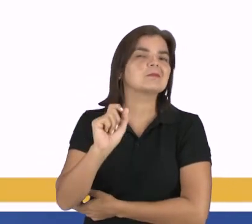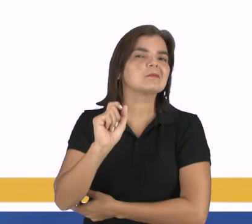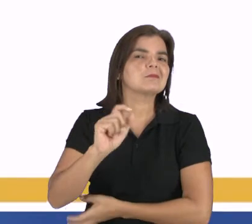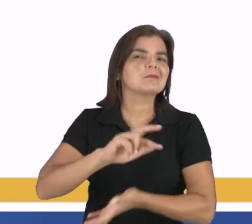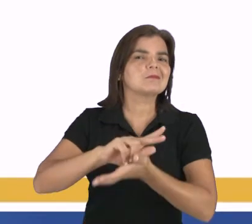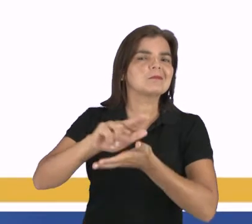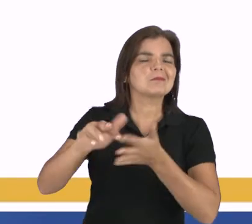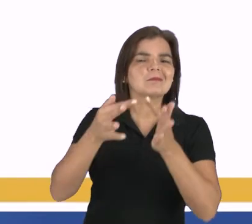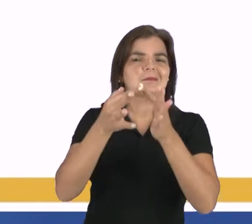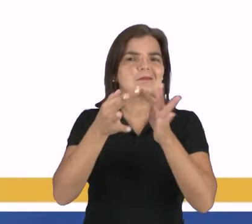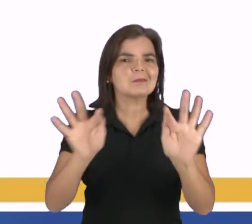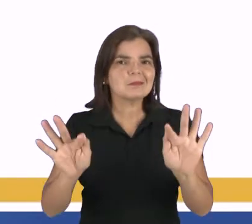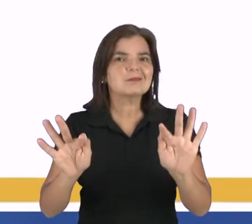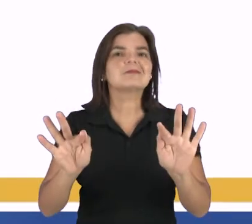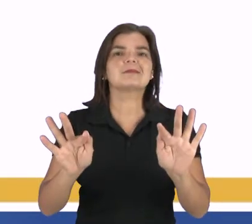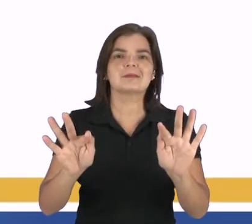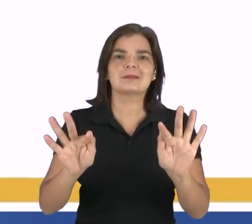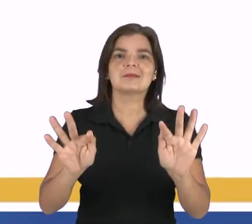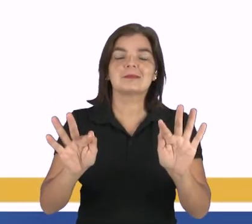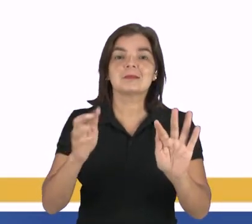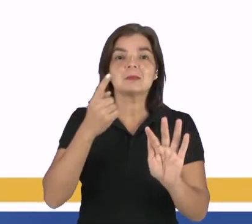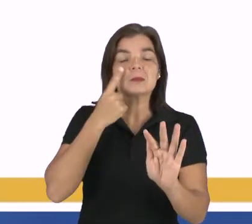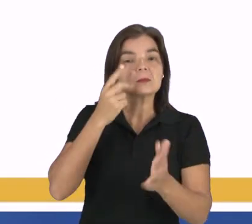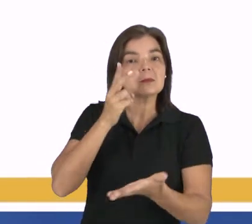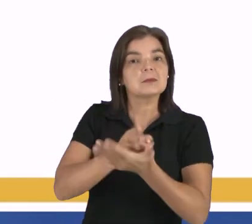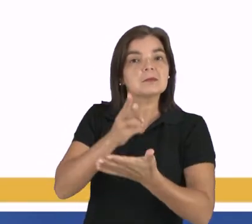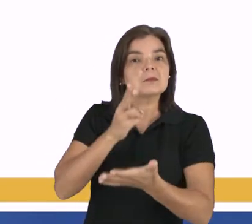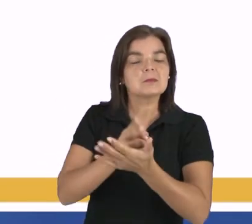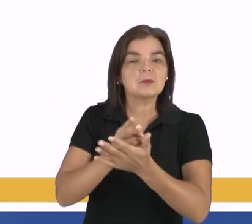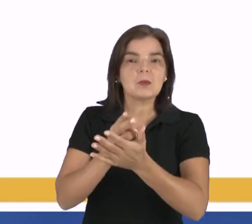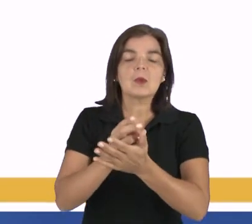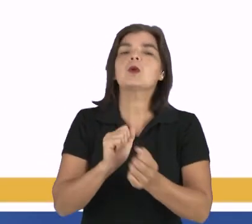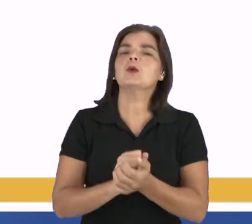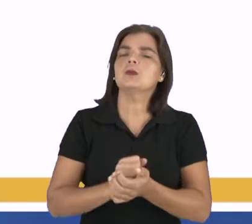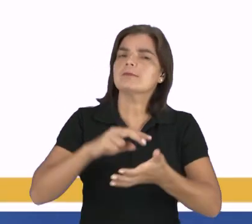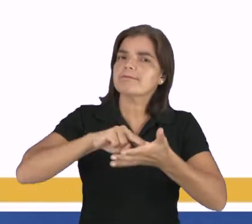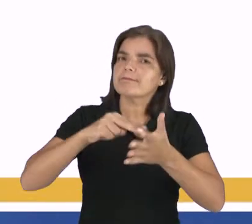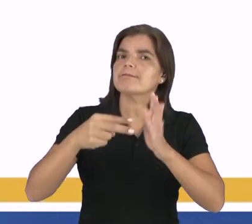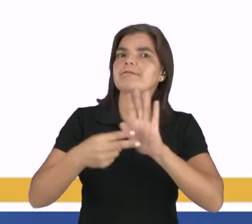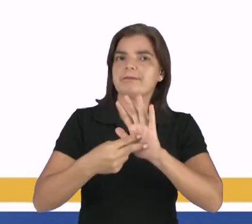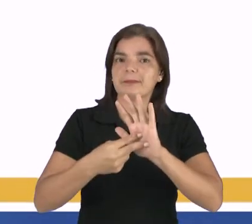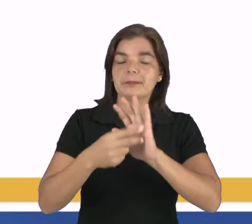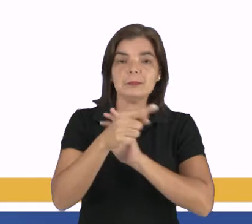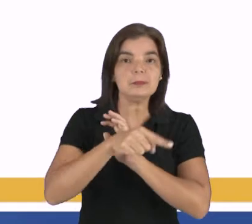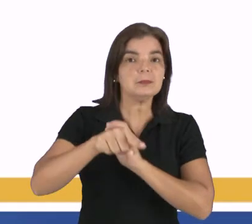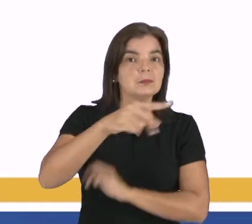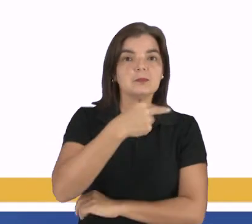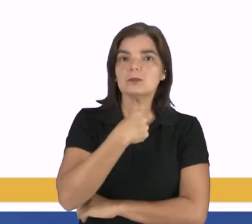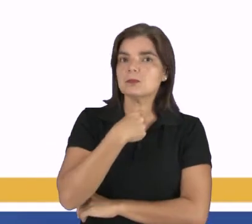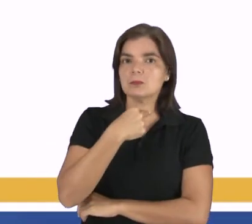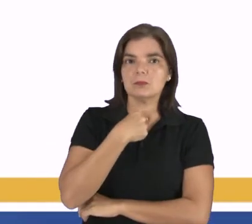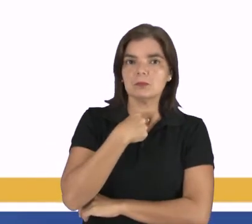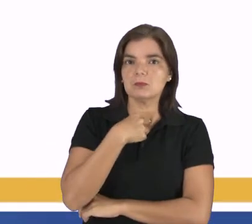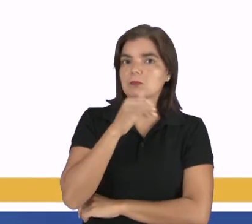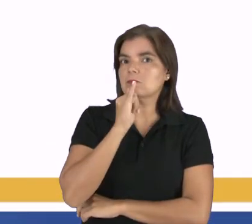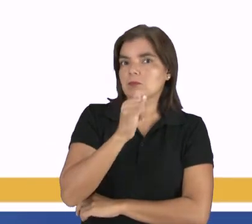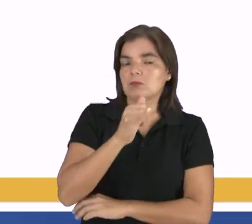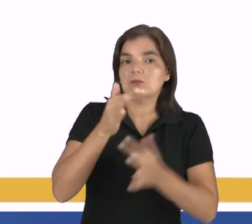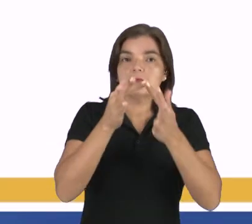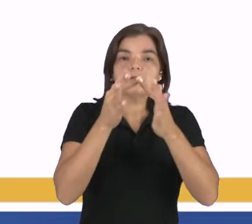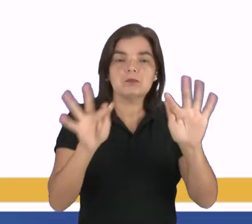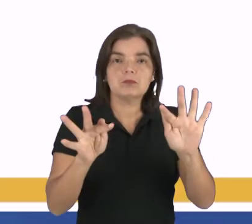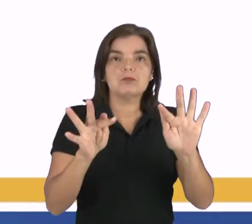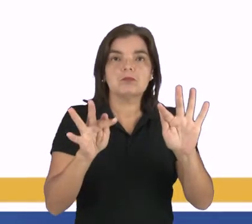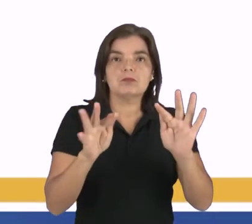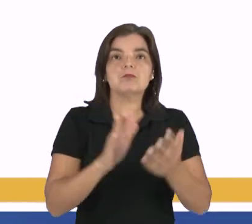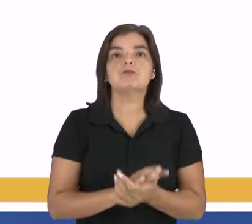de diversas frases, tá? Buscando sempre uma unidade de sentido. Você não pode dizer, por exemplo, numa